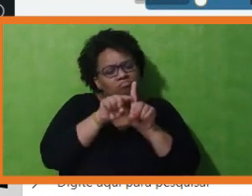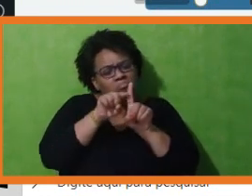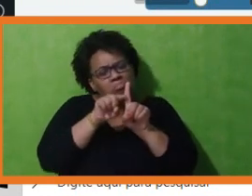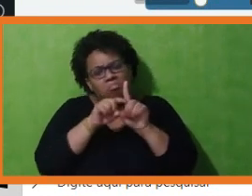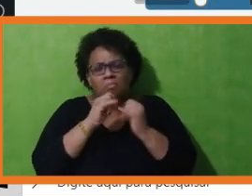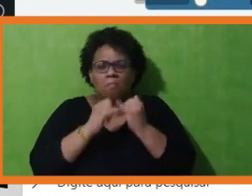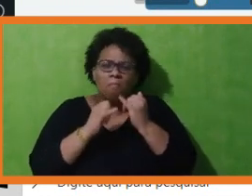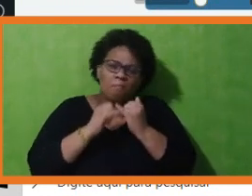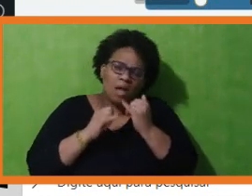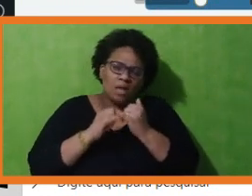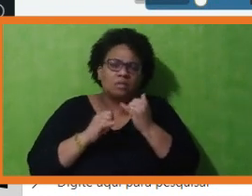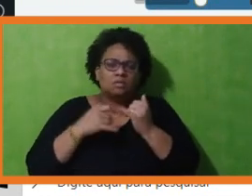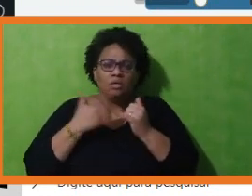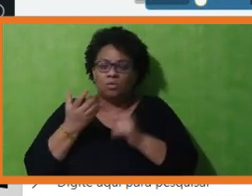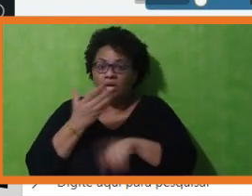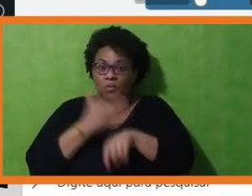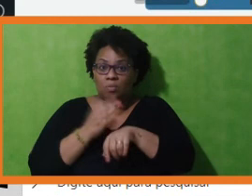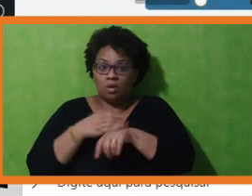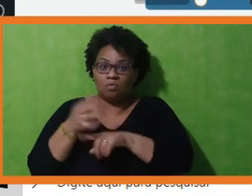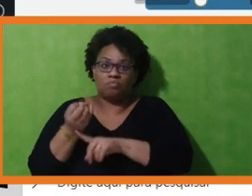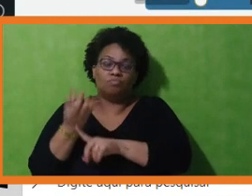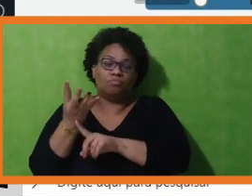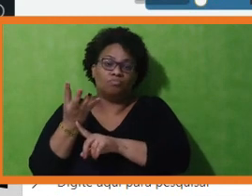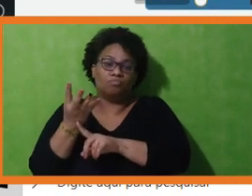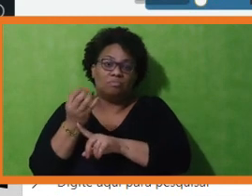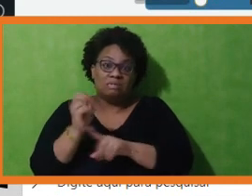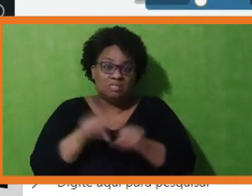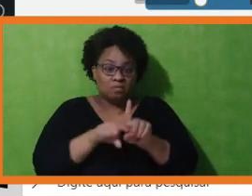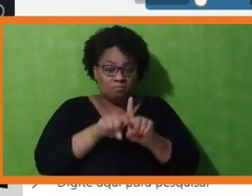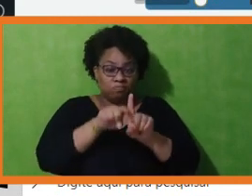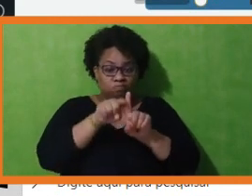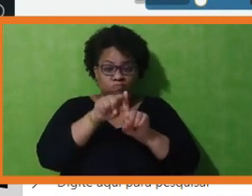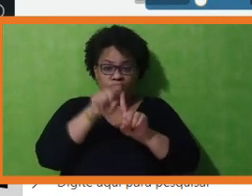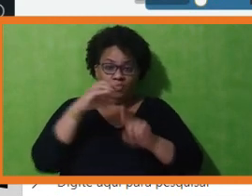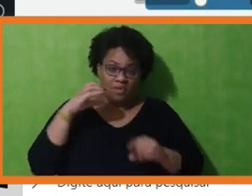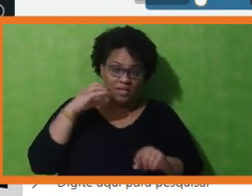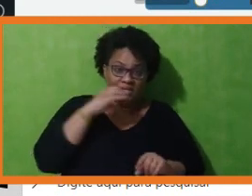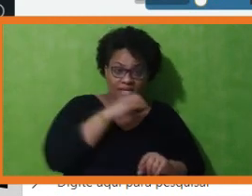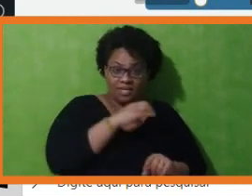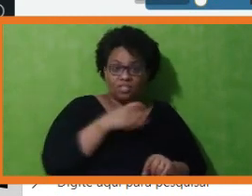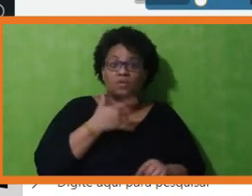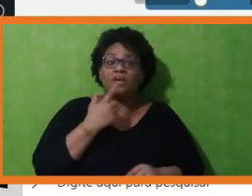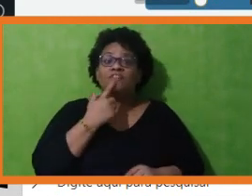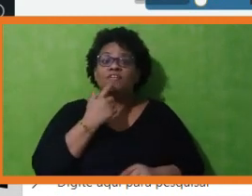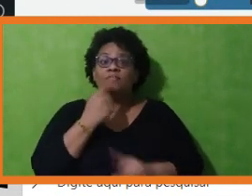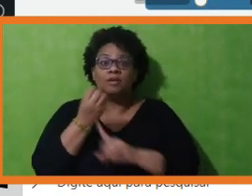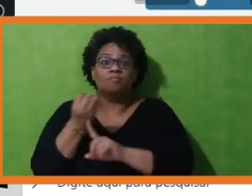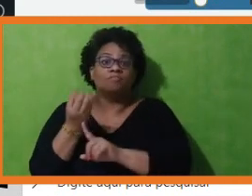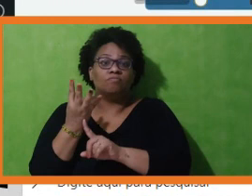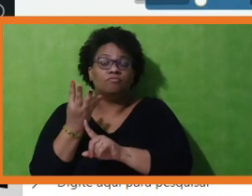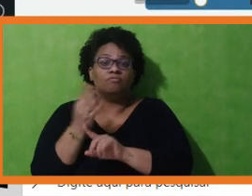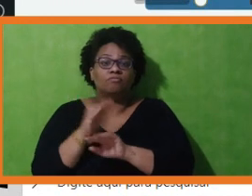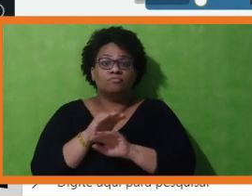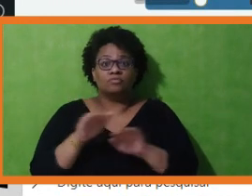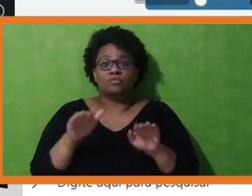a temperatura for média, eu quero que um LED branco acenda. E quando a temperatura for alta, eu quero que o LED